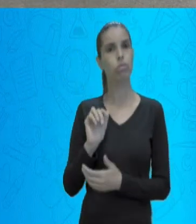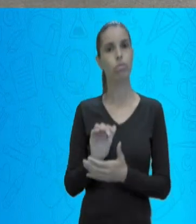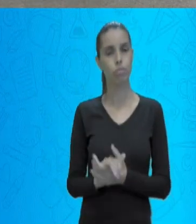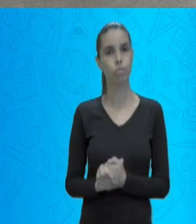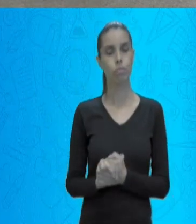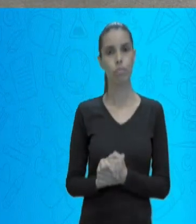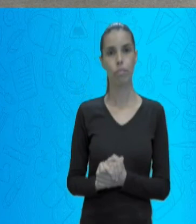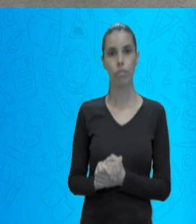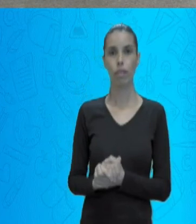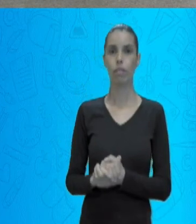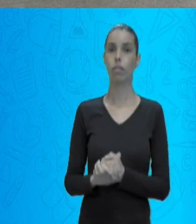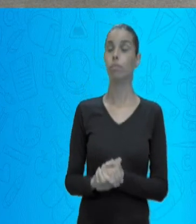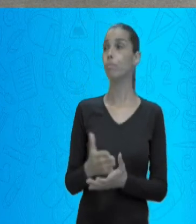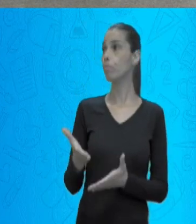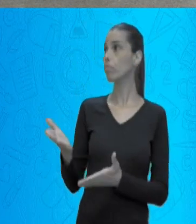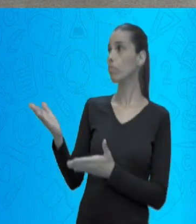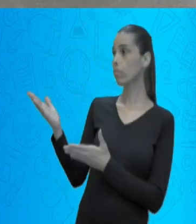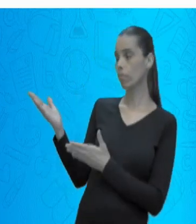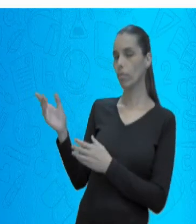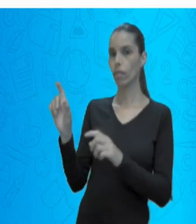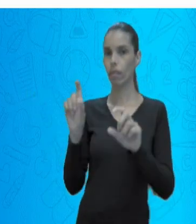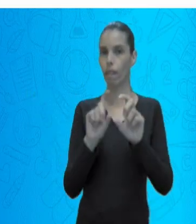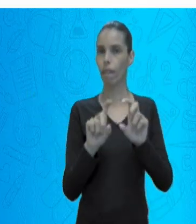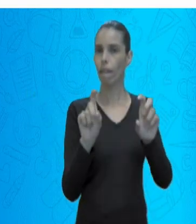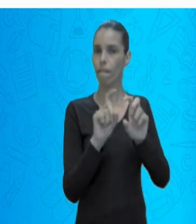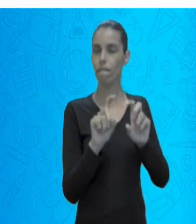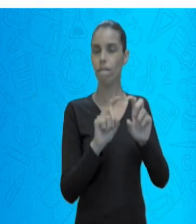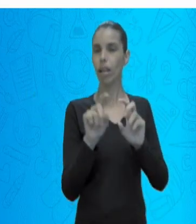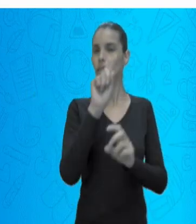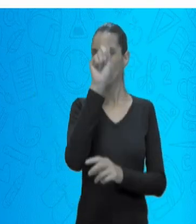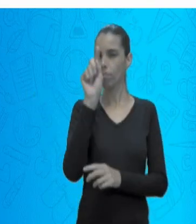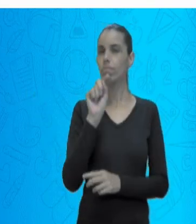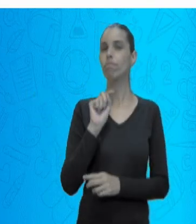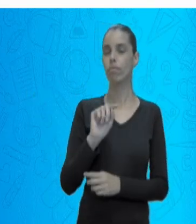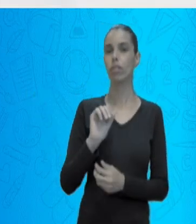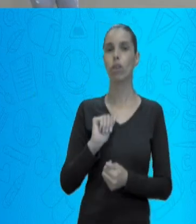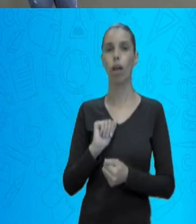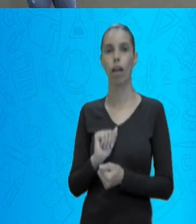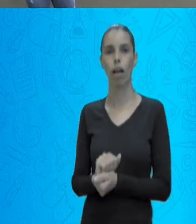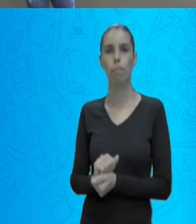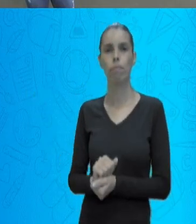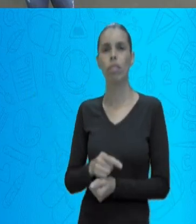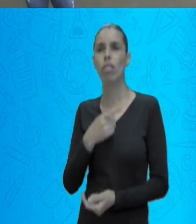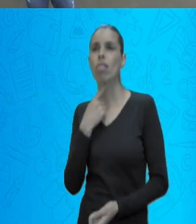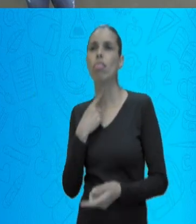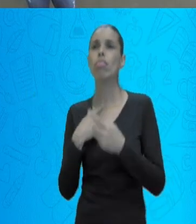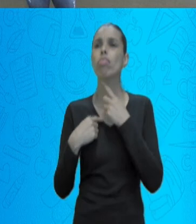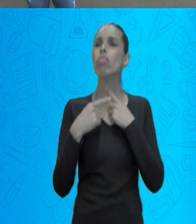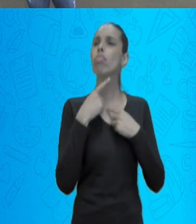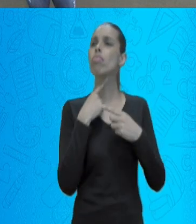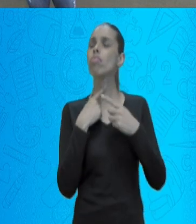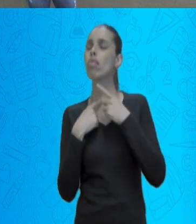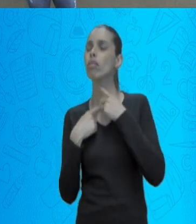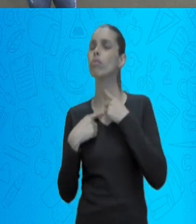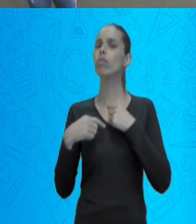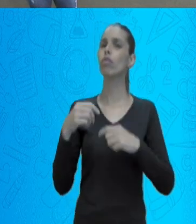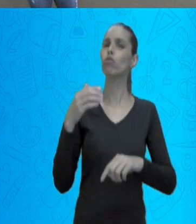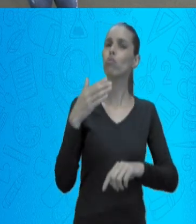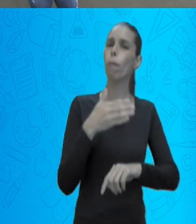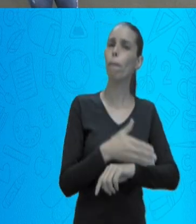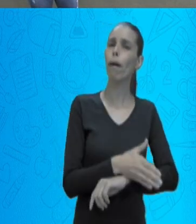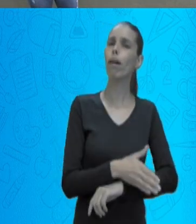Frases interrogativas, vamos lá, para os 2 exemplos. Desejam participar da festa de confraternização? Eles